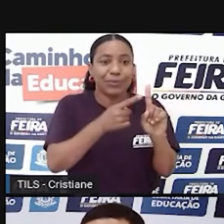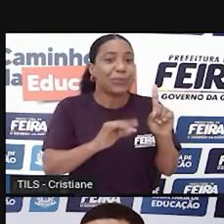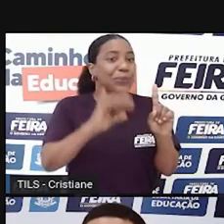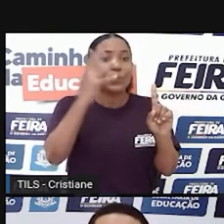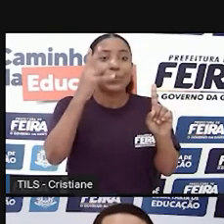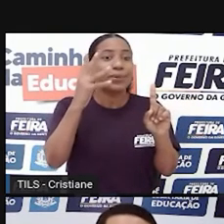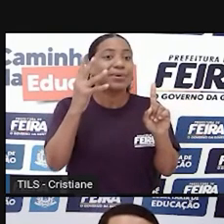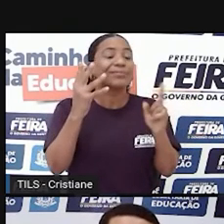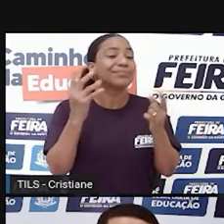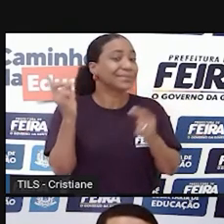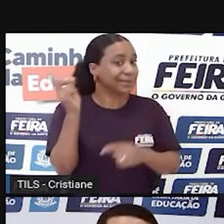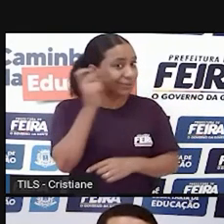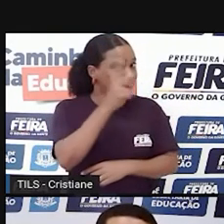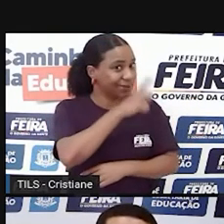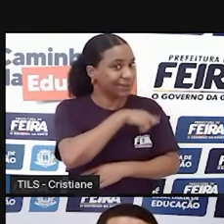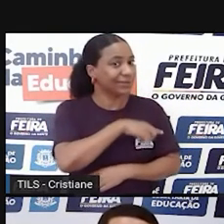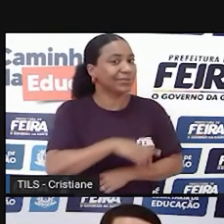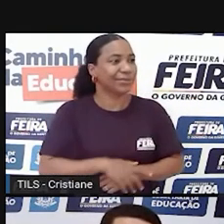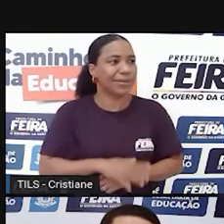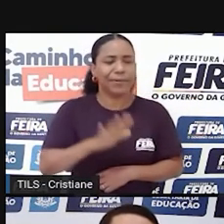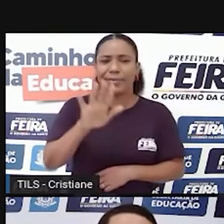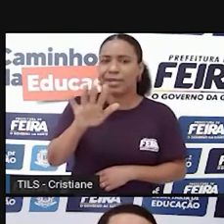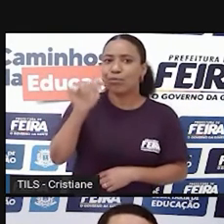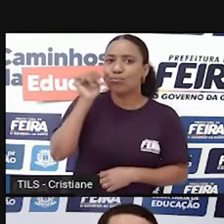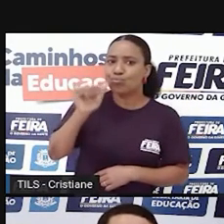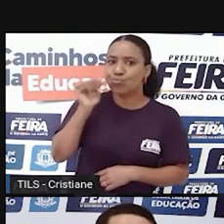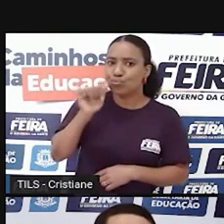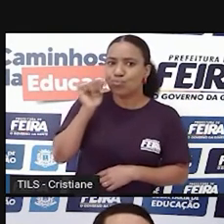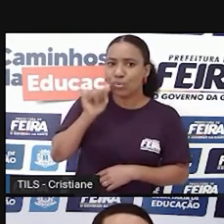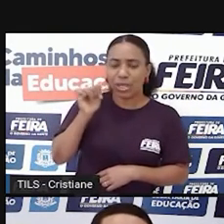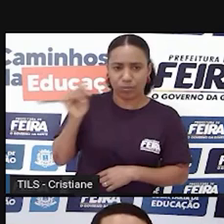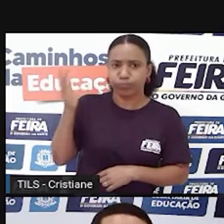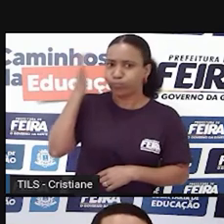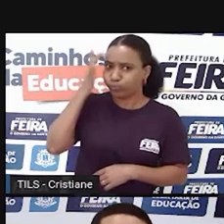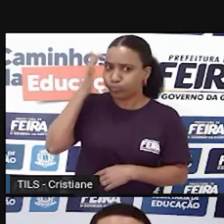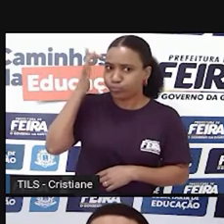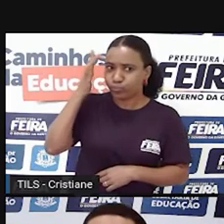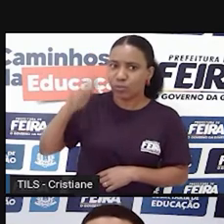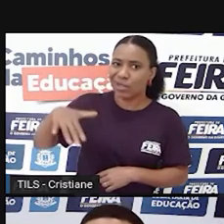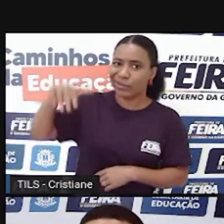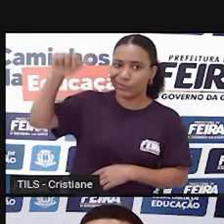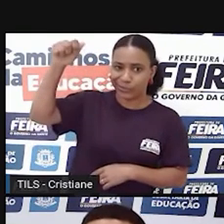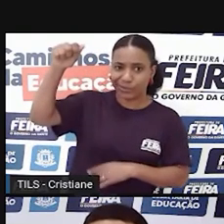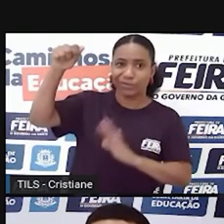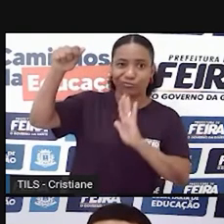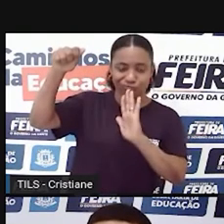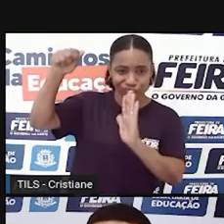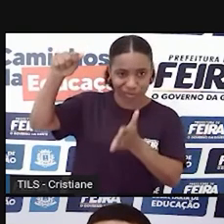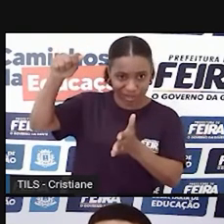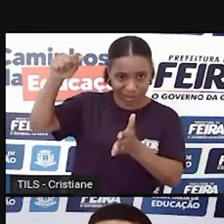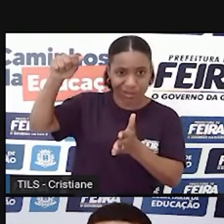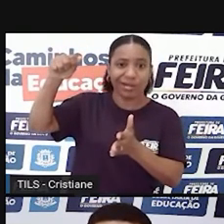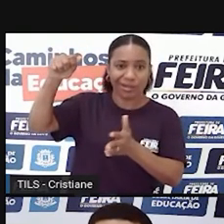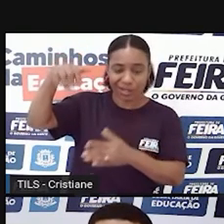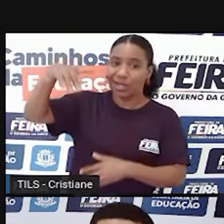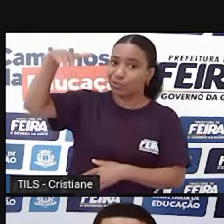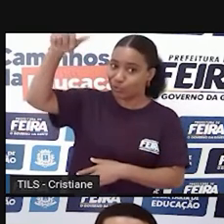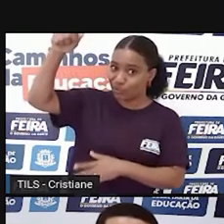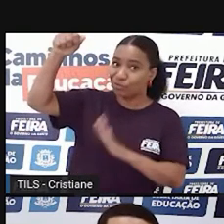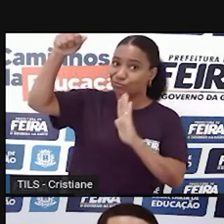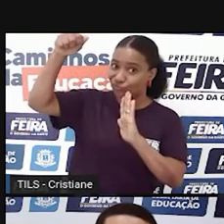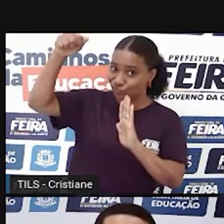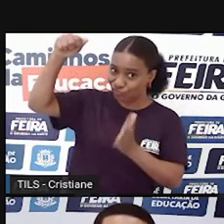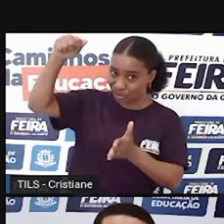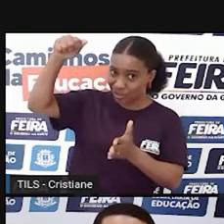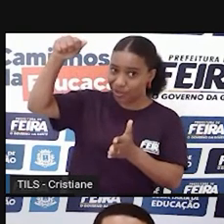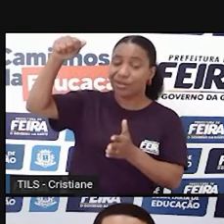ela engravida, né, não estava planejado, ela foi lá e engravidou, e o pai abandona, quem